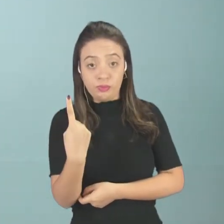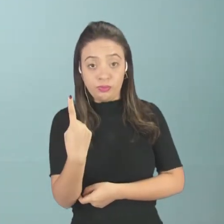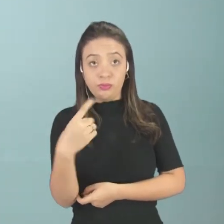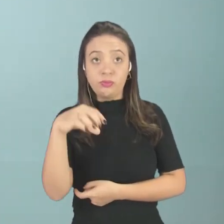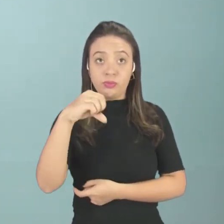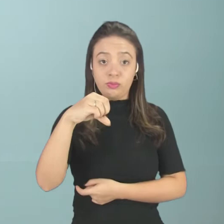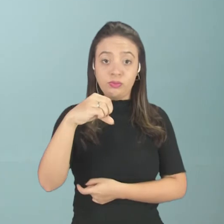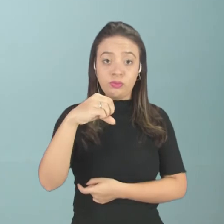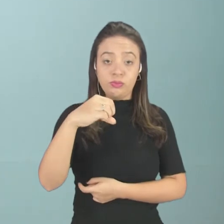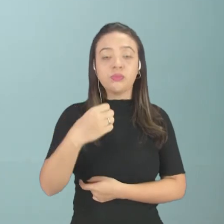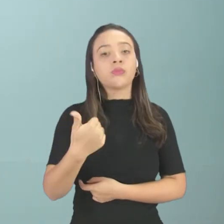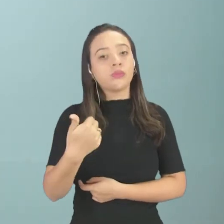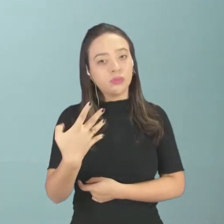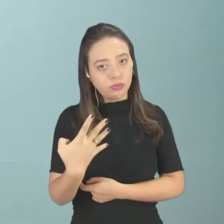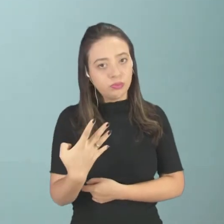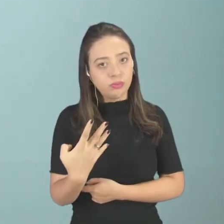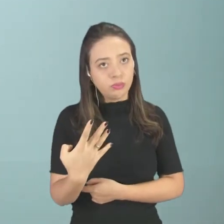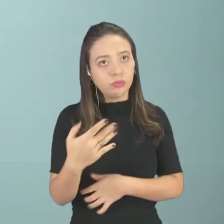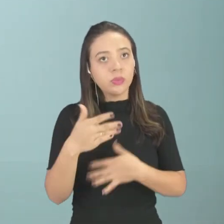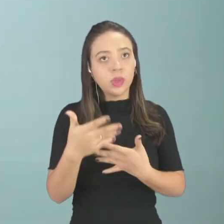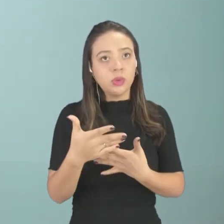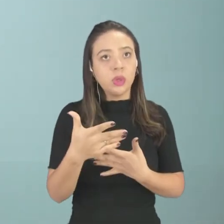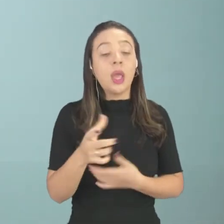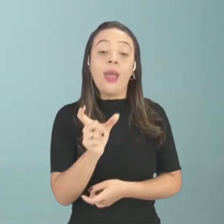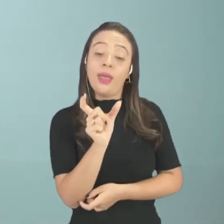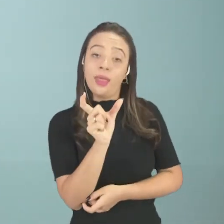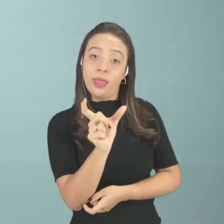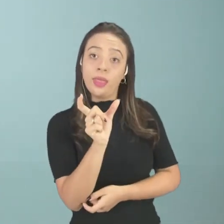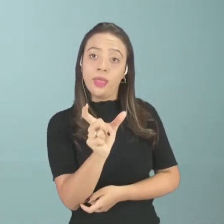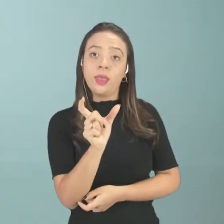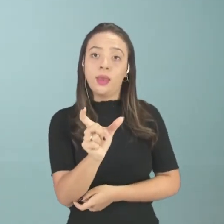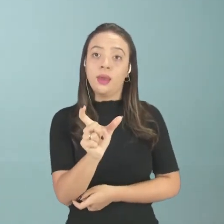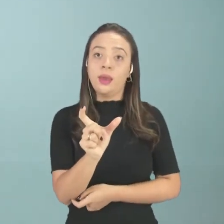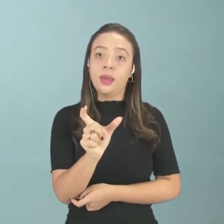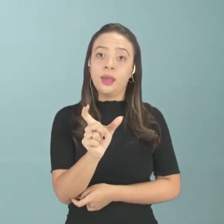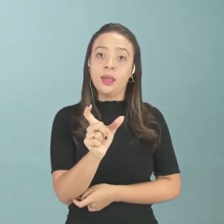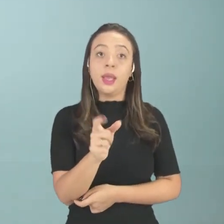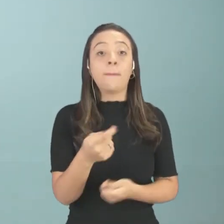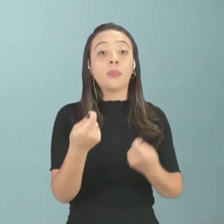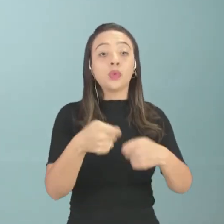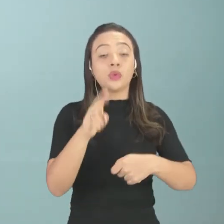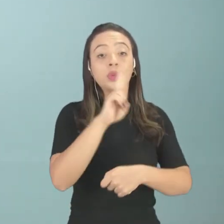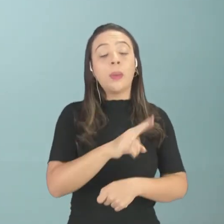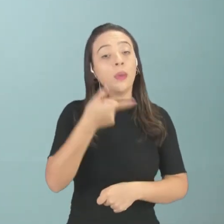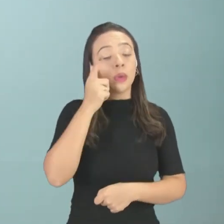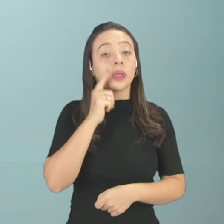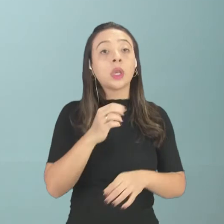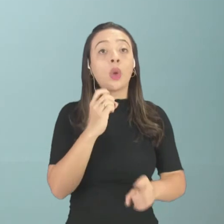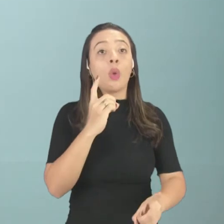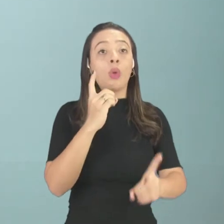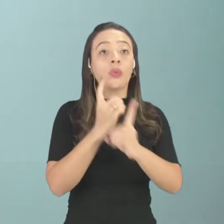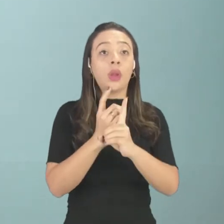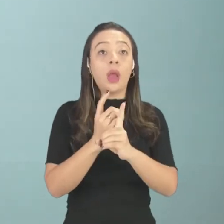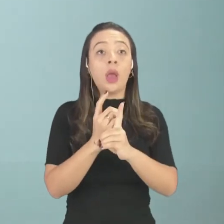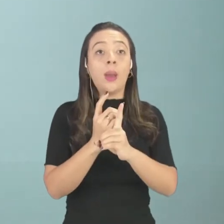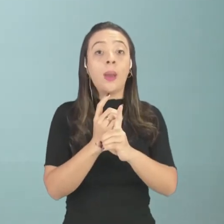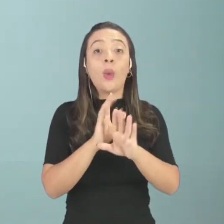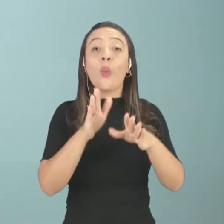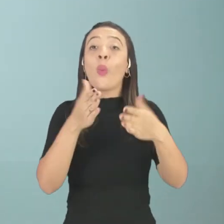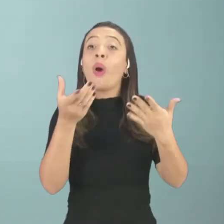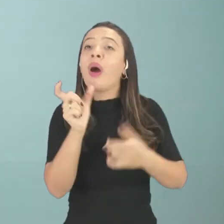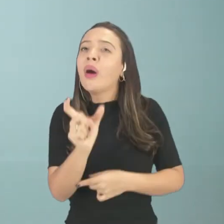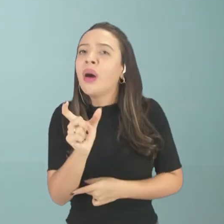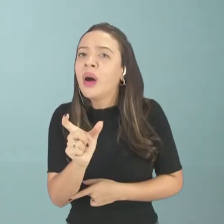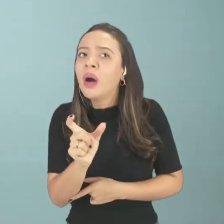e 14. Essa é a chave de codificação para representar as